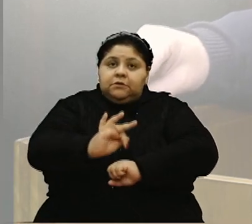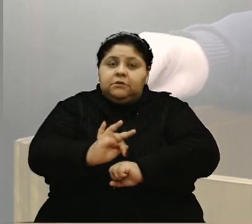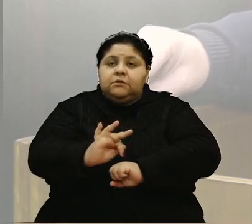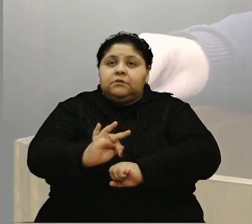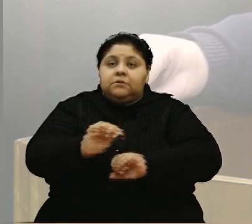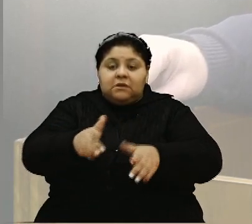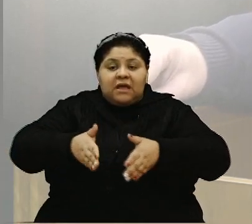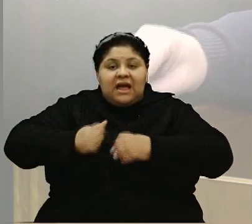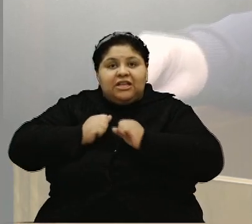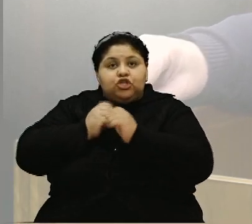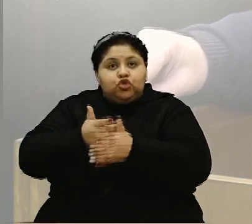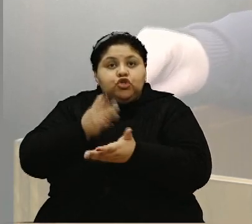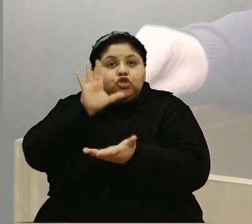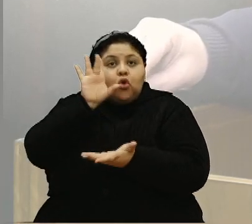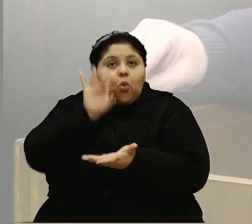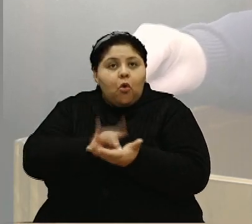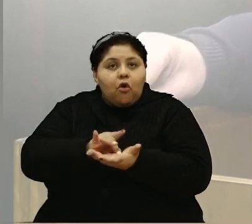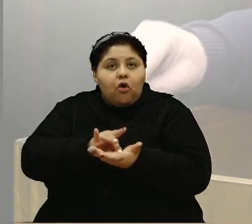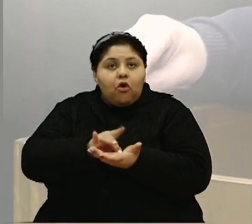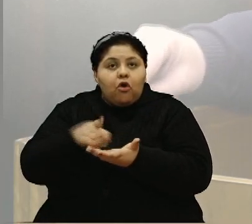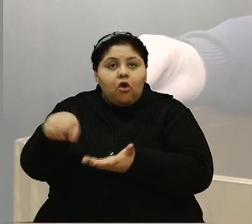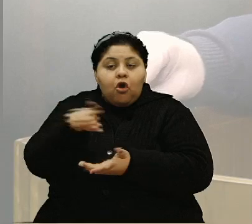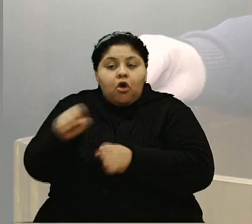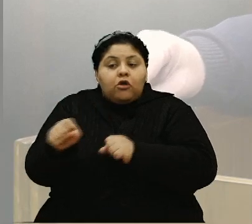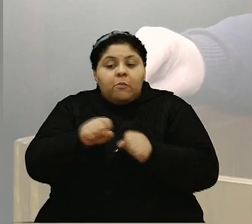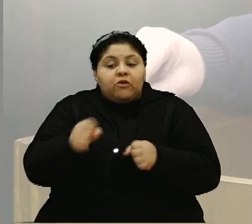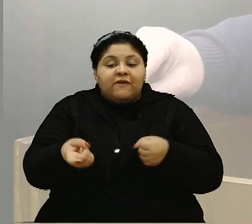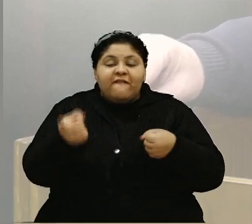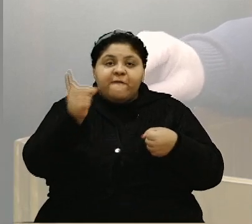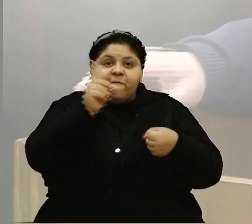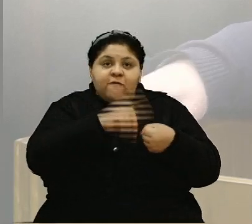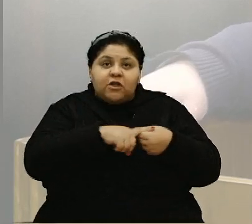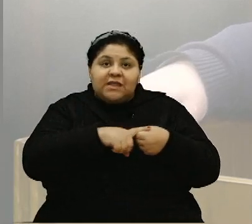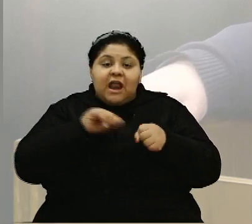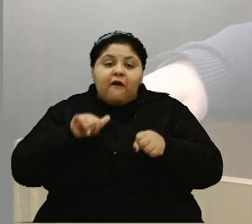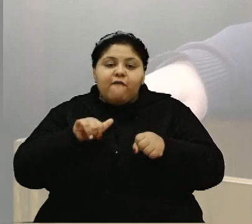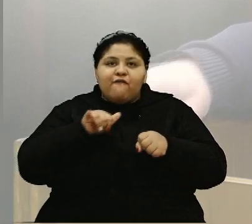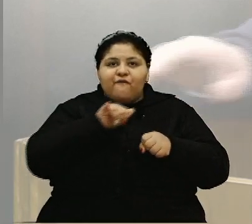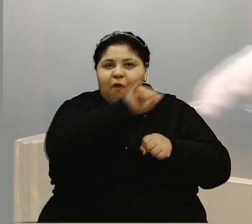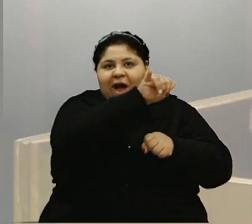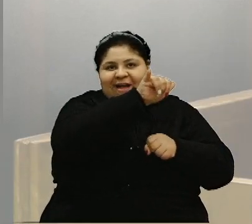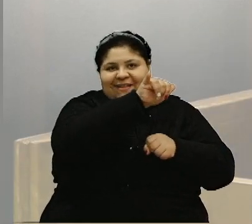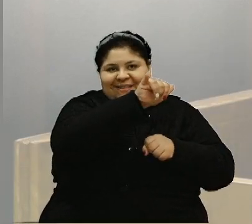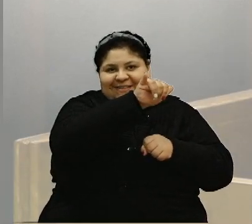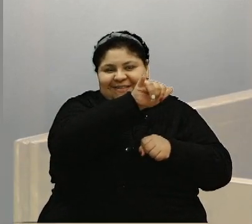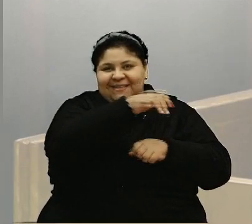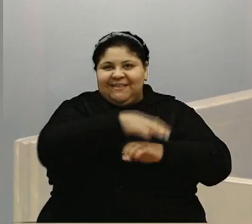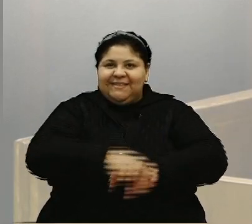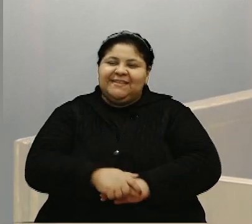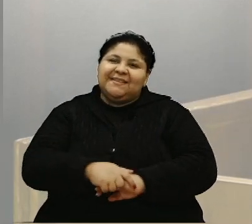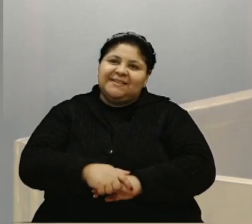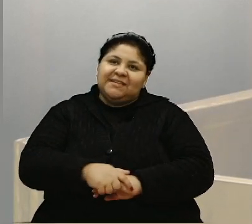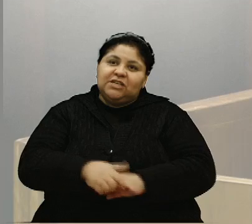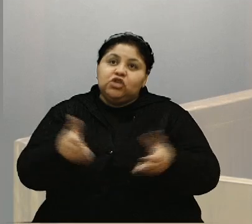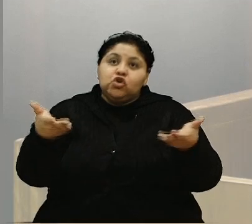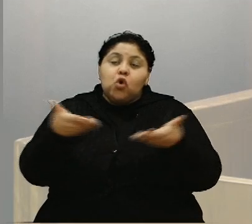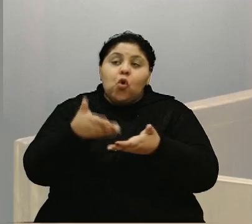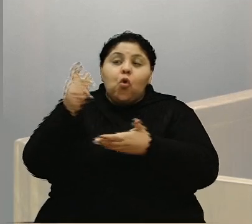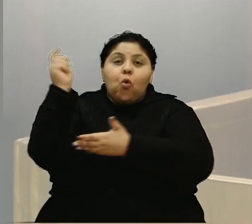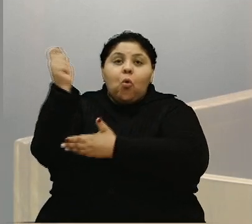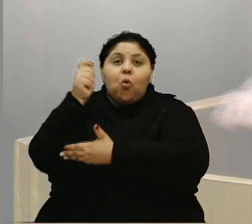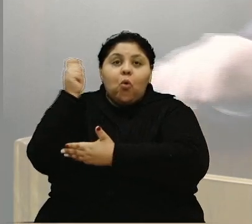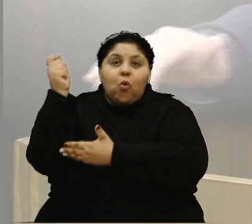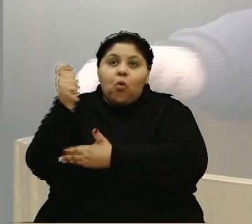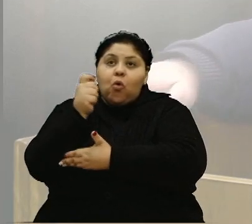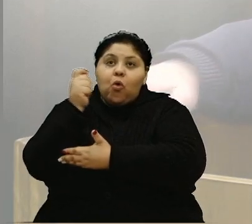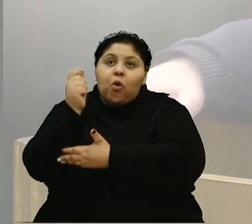ações concretas para que a gente possa voltar a voar. Parecemos hoje os gaúchos um